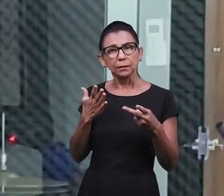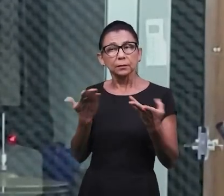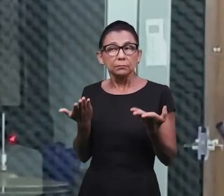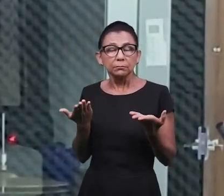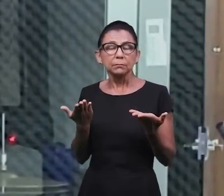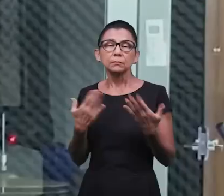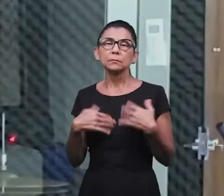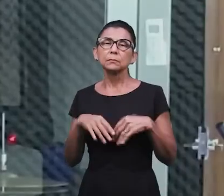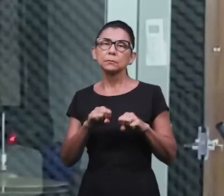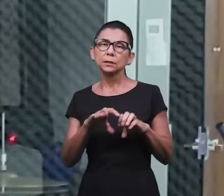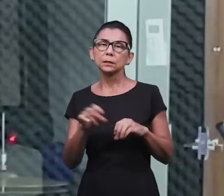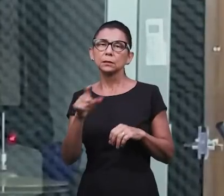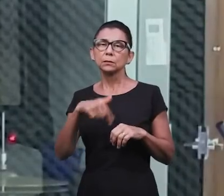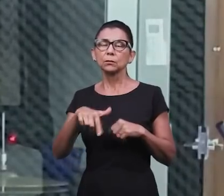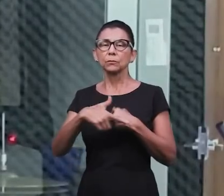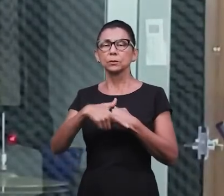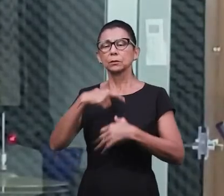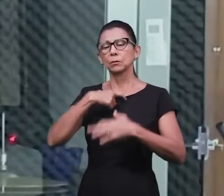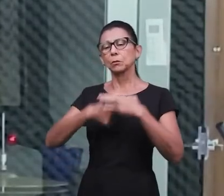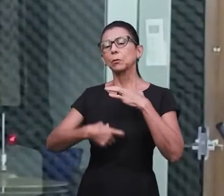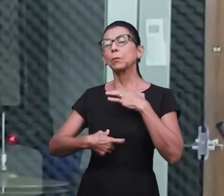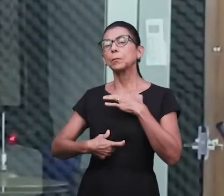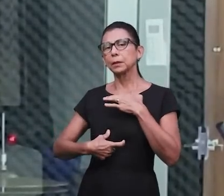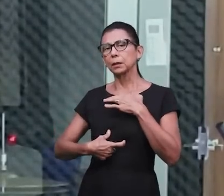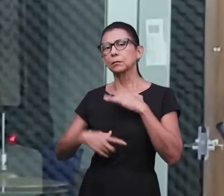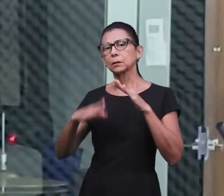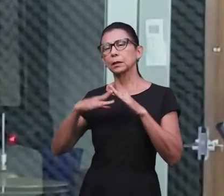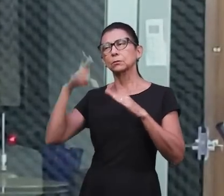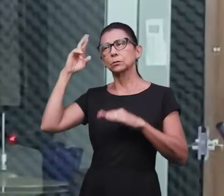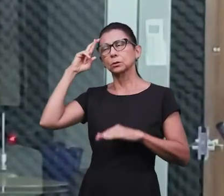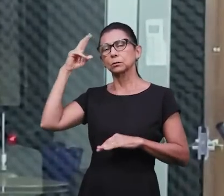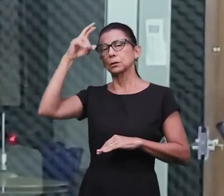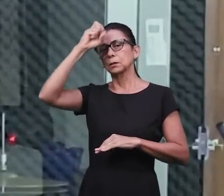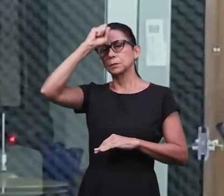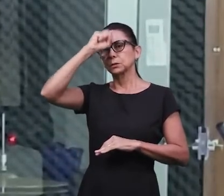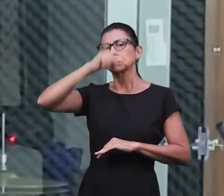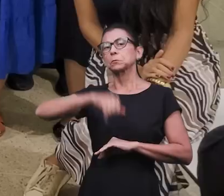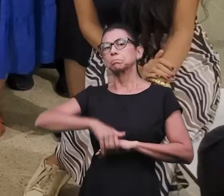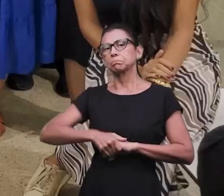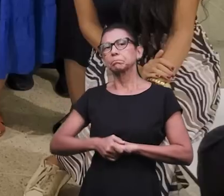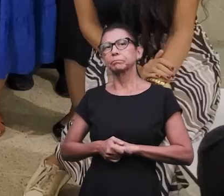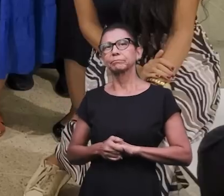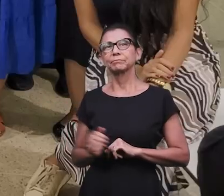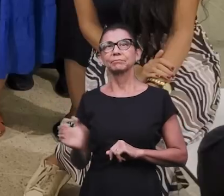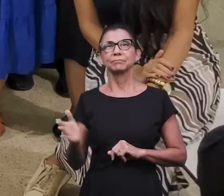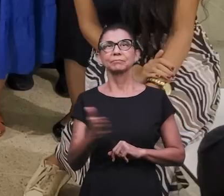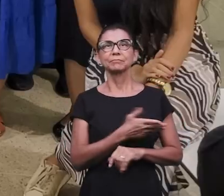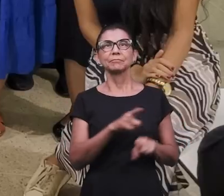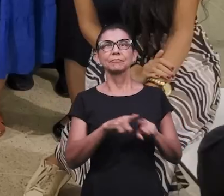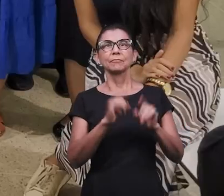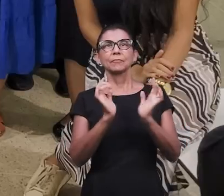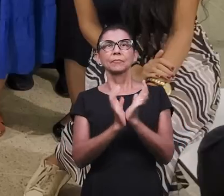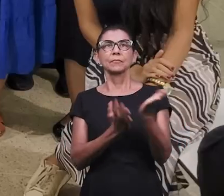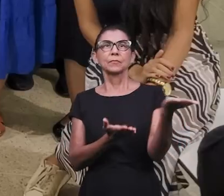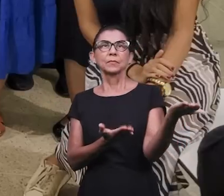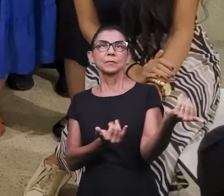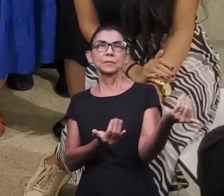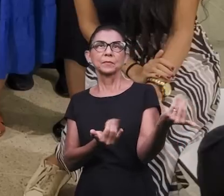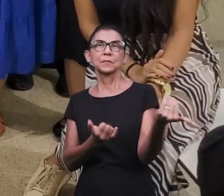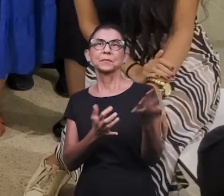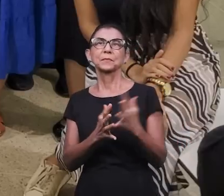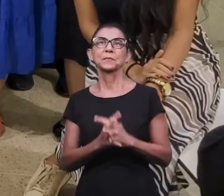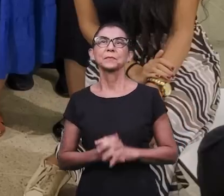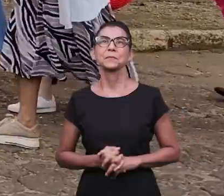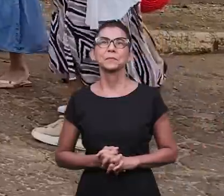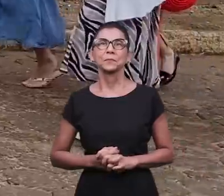nós, como obreiros da casa do Senhor, e nós temos aprendido muito isso com o Senhor. Um grupo de jovens de Valadares foi a São